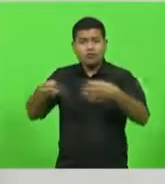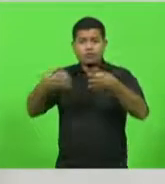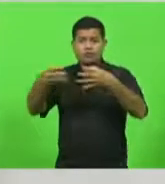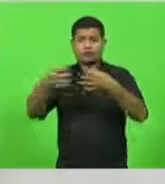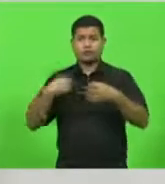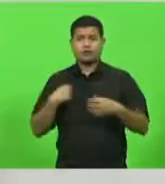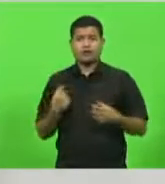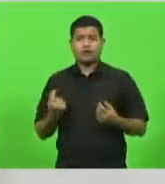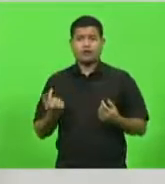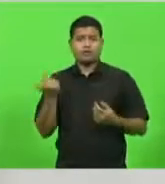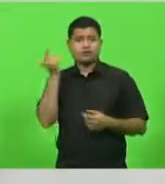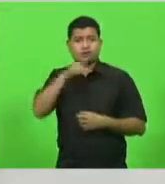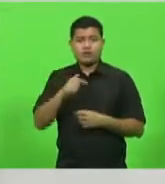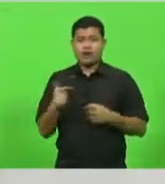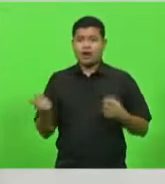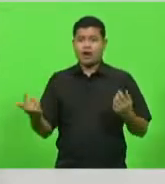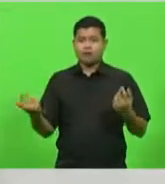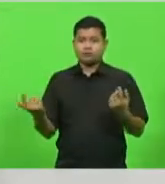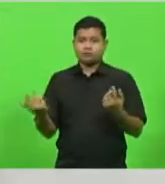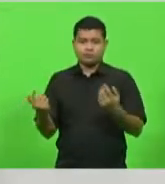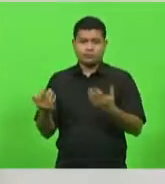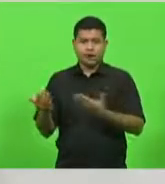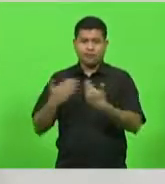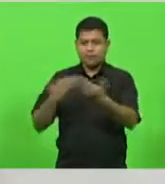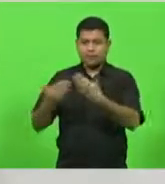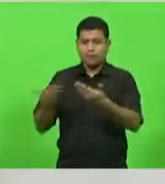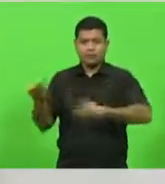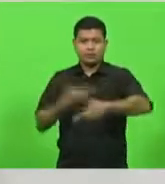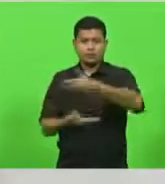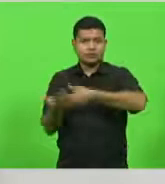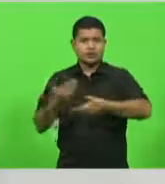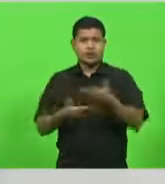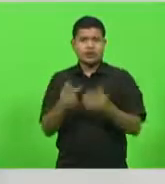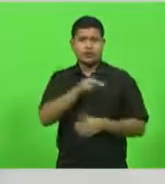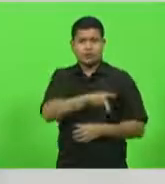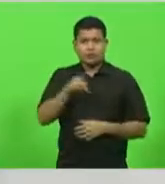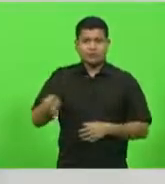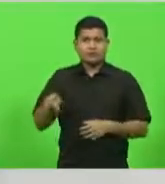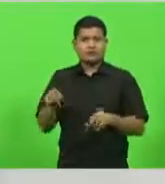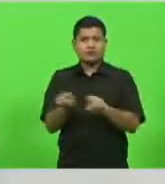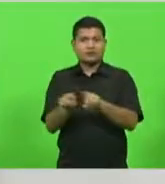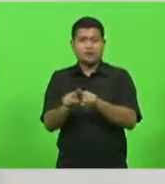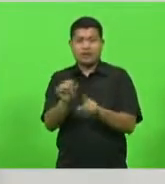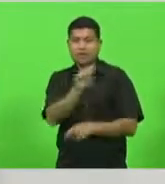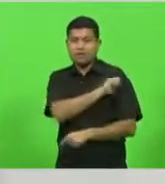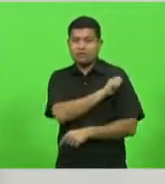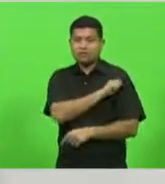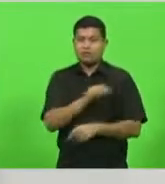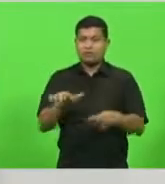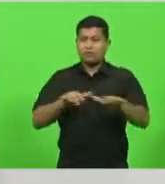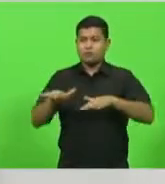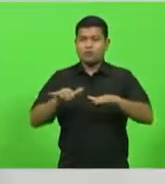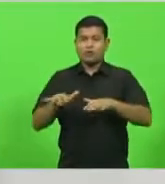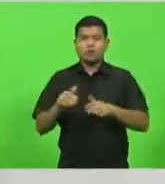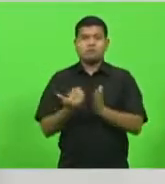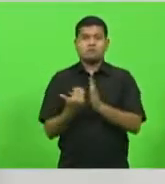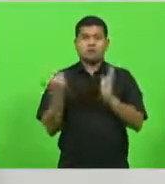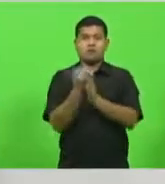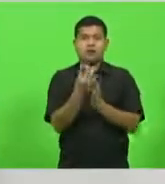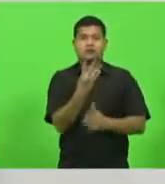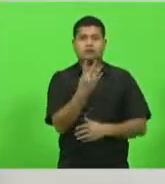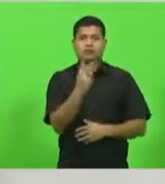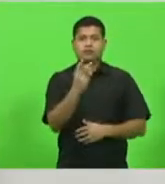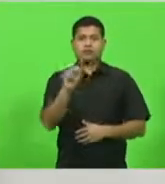interação entre alunos e professores. Um movimento que envolveu mais de 420 mil alunos e